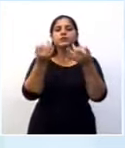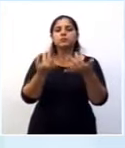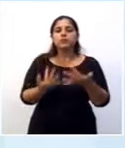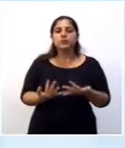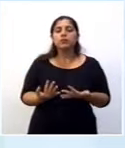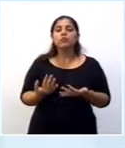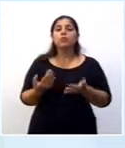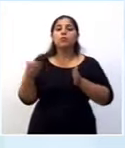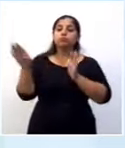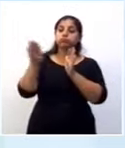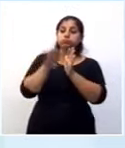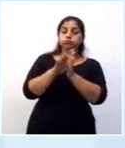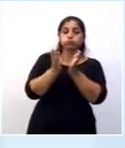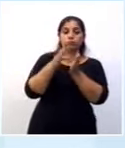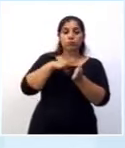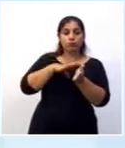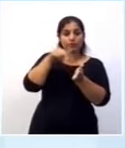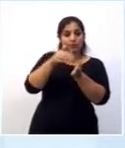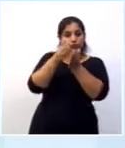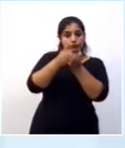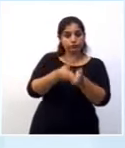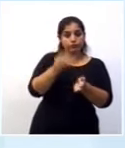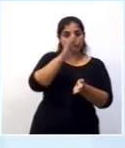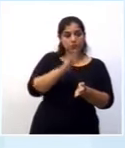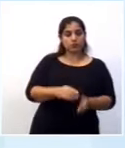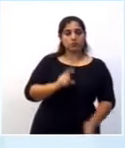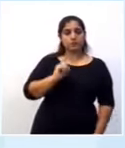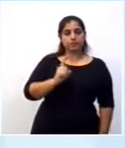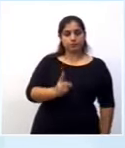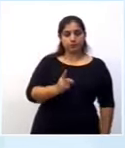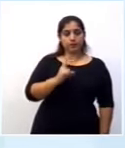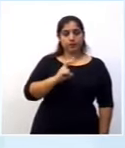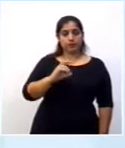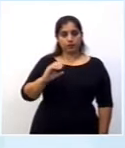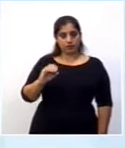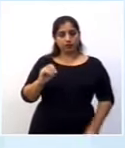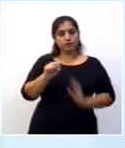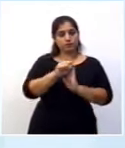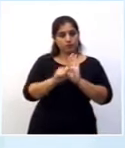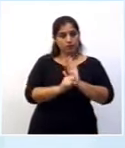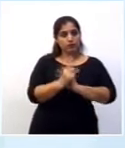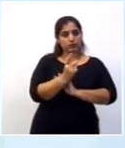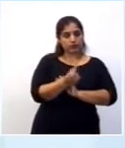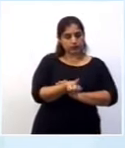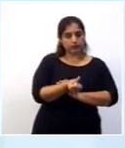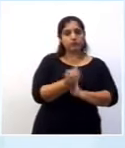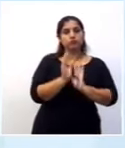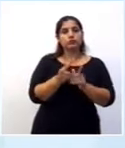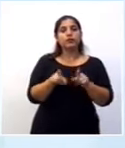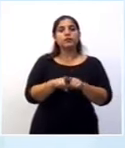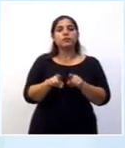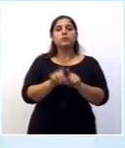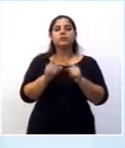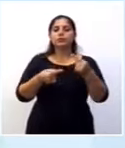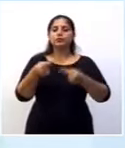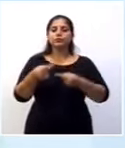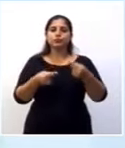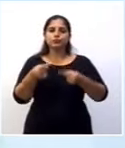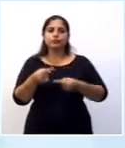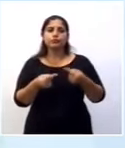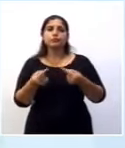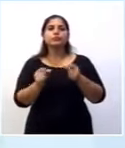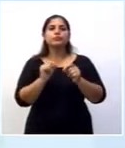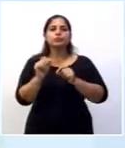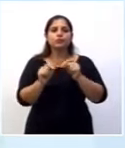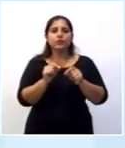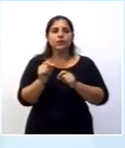chegada dos portugueses aqui no Brasil em 1500, no século XVI. Também discutimos as questões ligadas